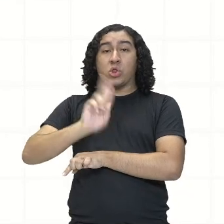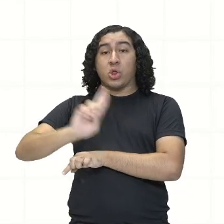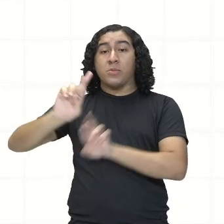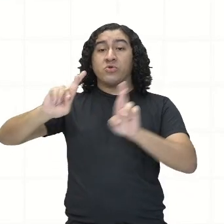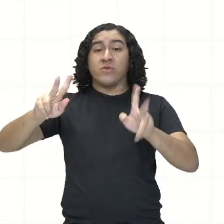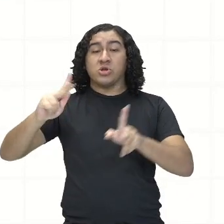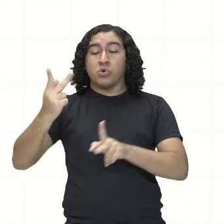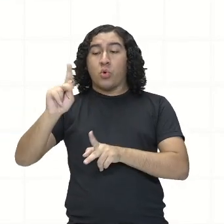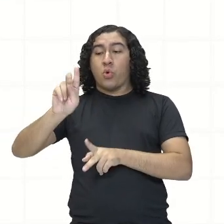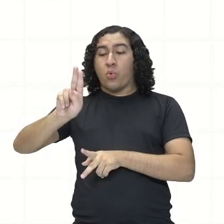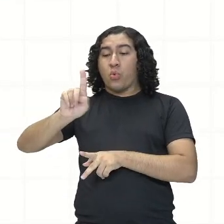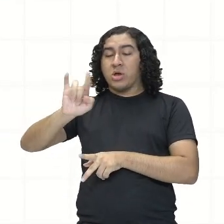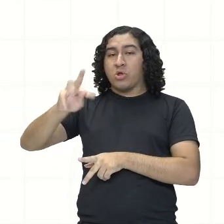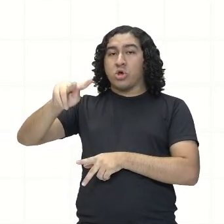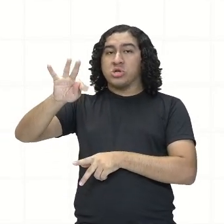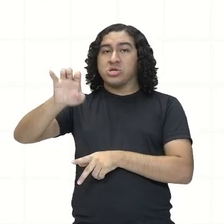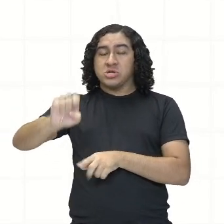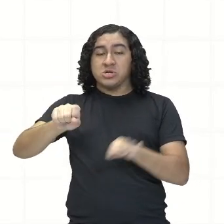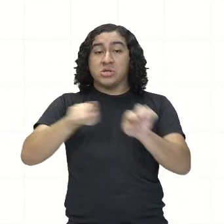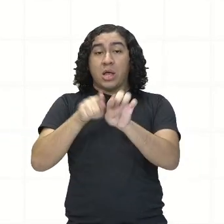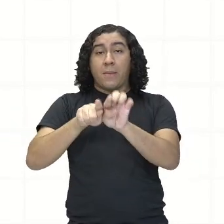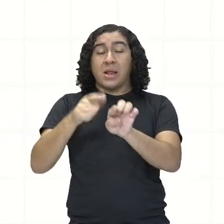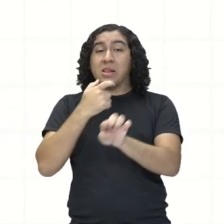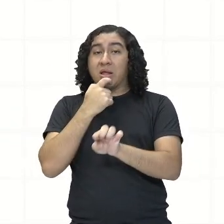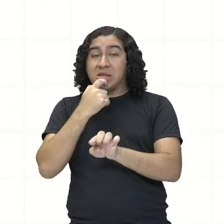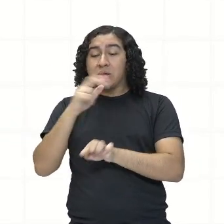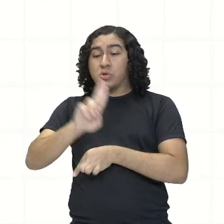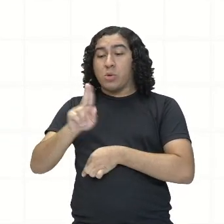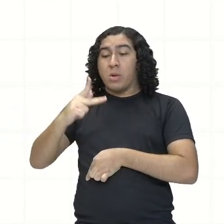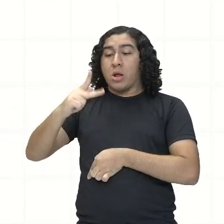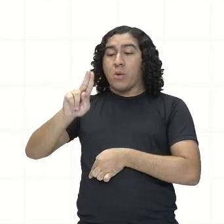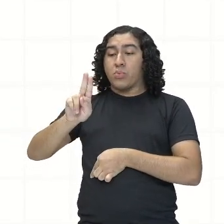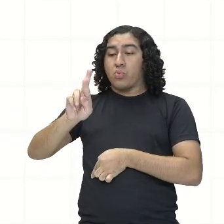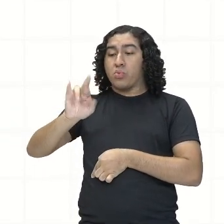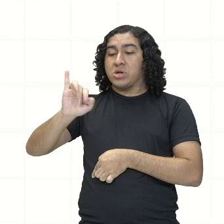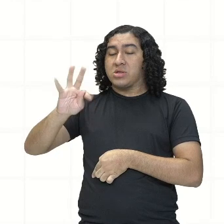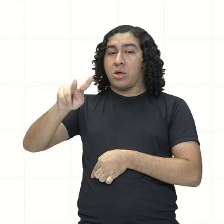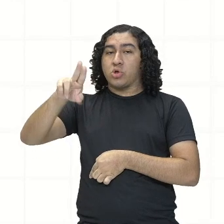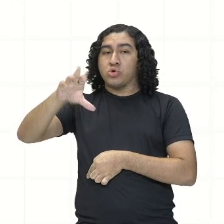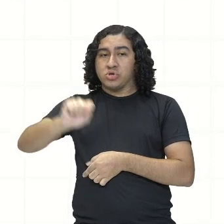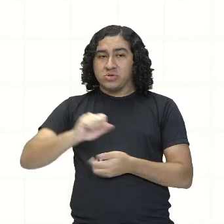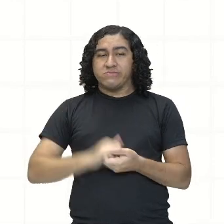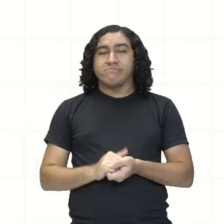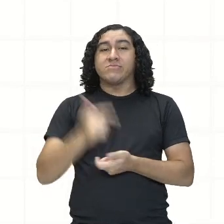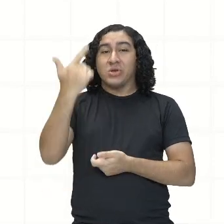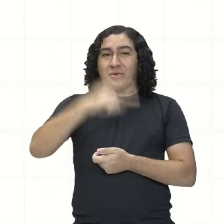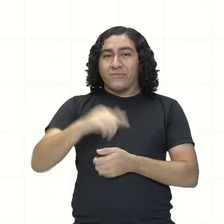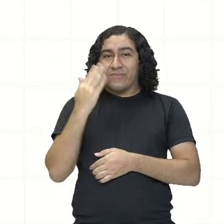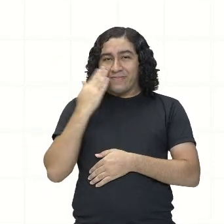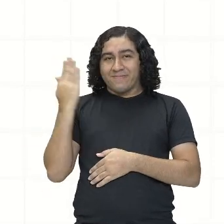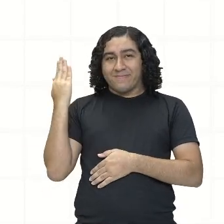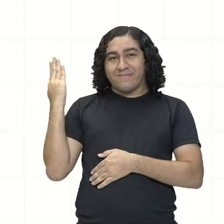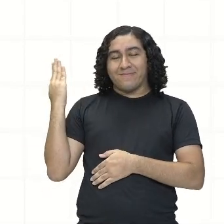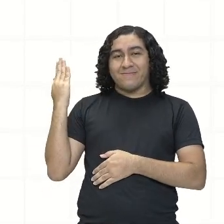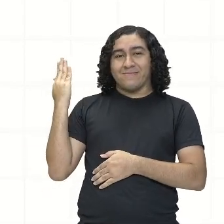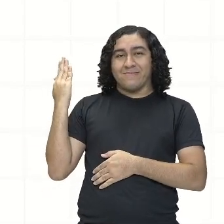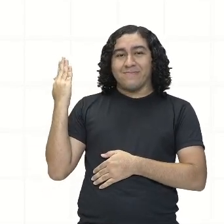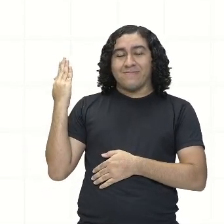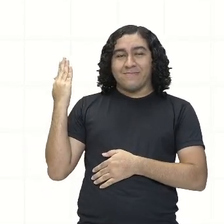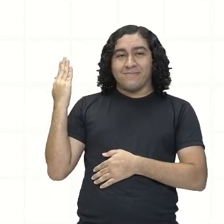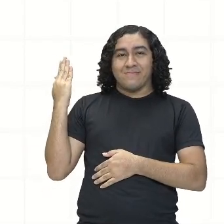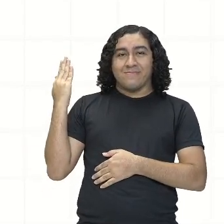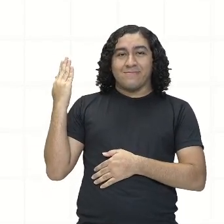huguenotes e na Inglaterra vão ser chamados de puritanos. Presbiterianos na Escócia, na França de huguenotes e